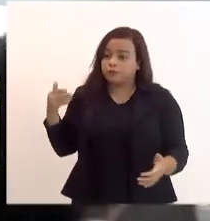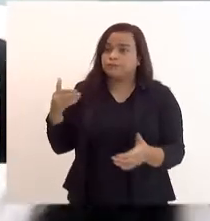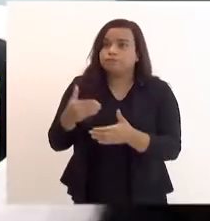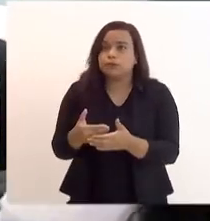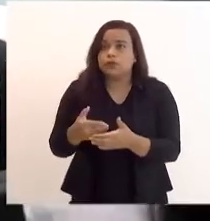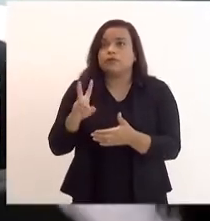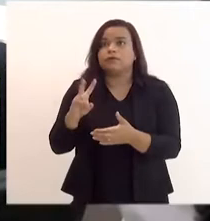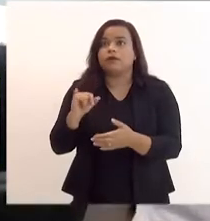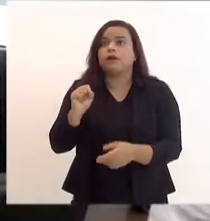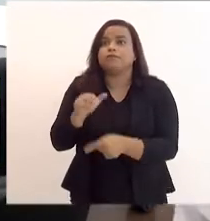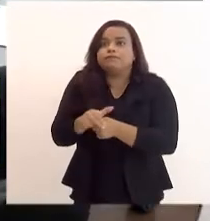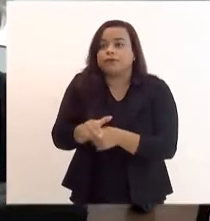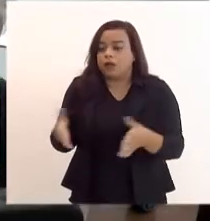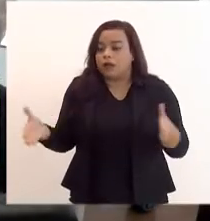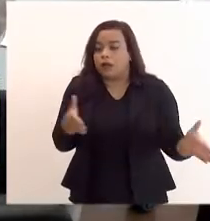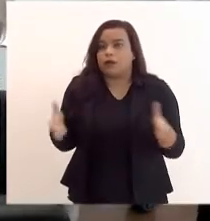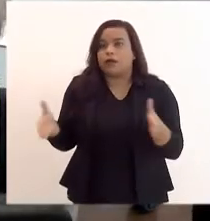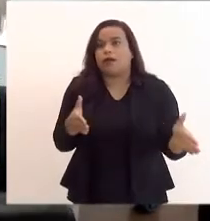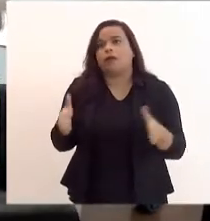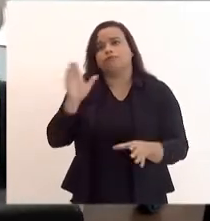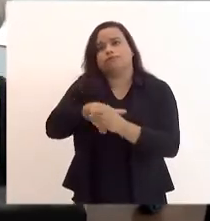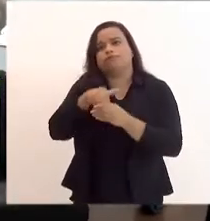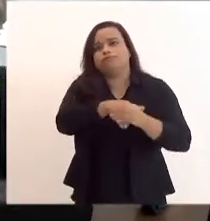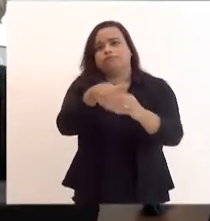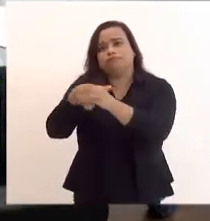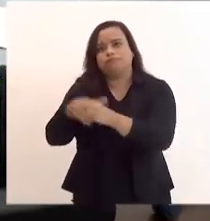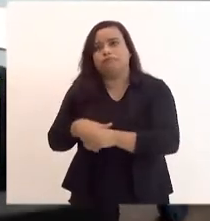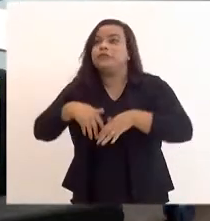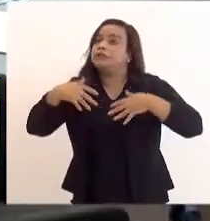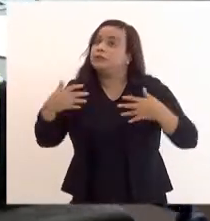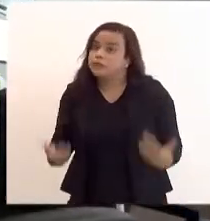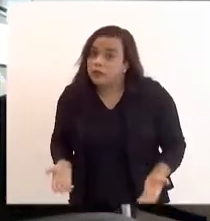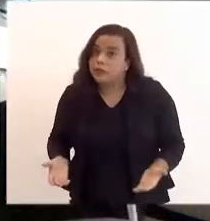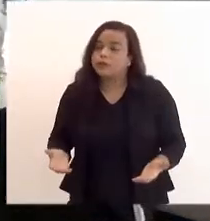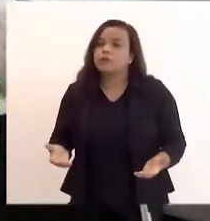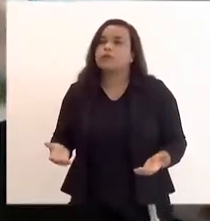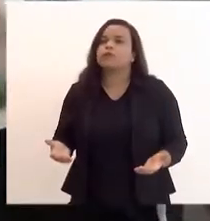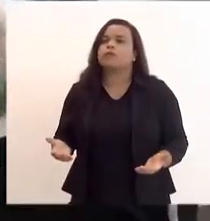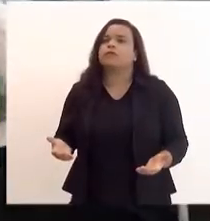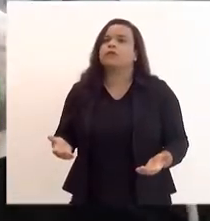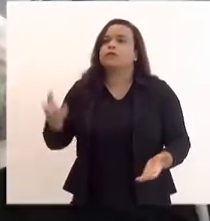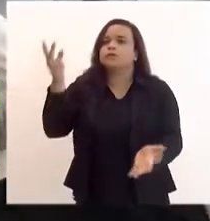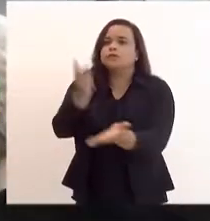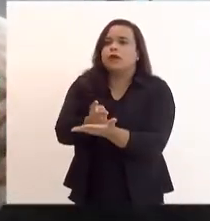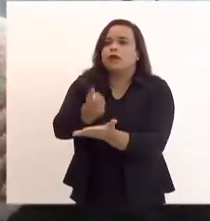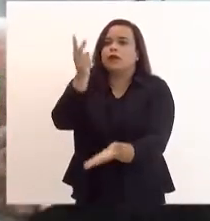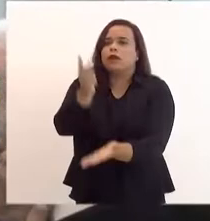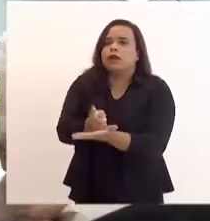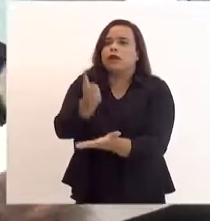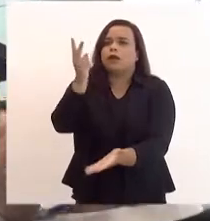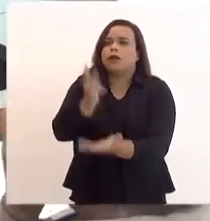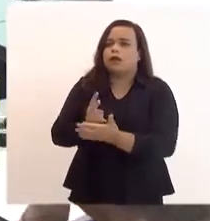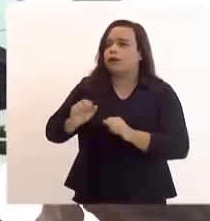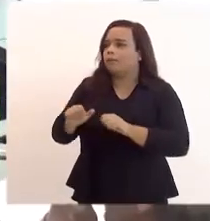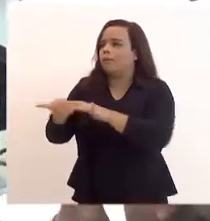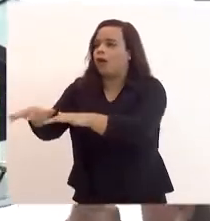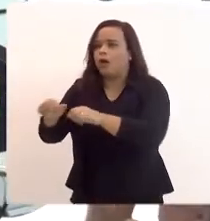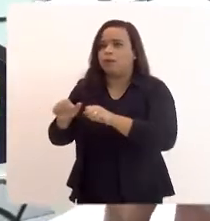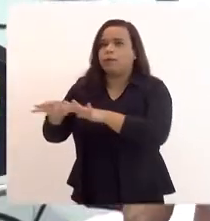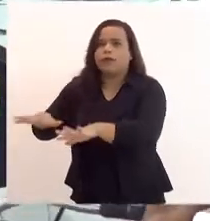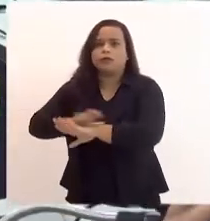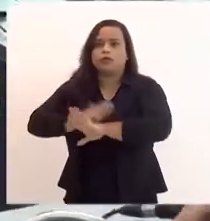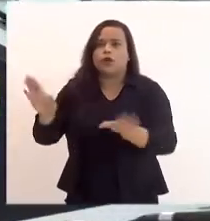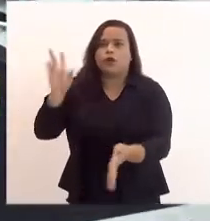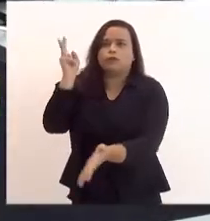período eleitoral, não é justo que tenham os mesmos de sempre em plenário, e você